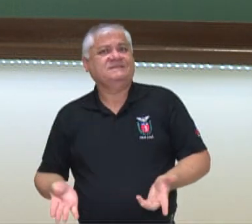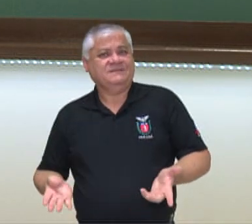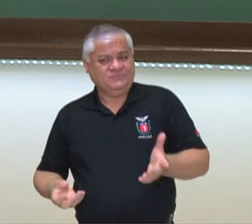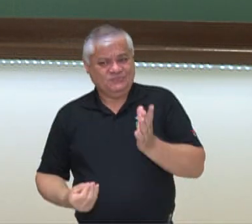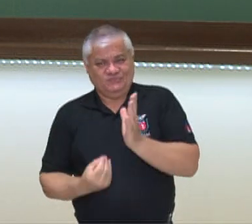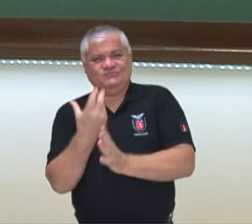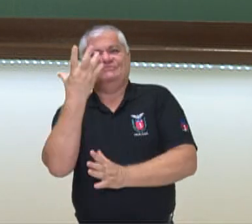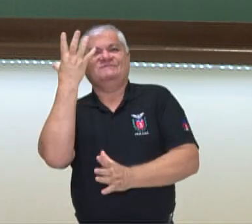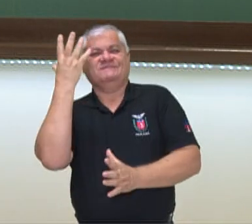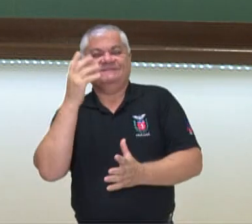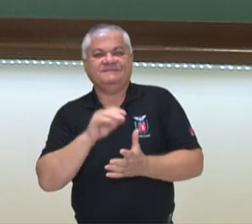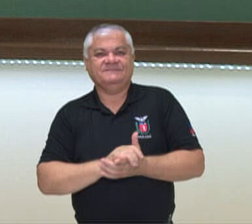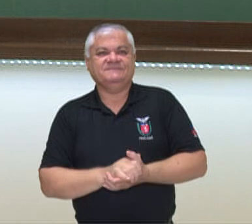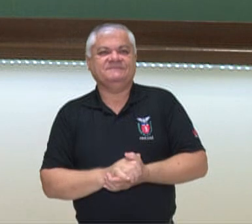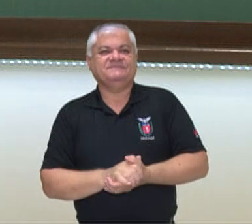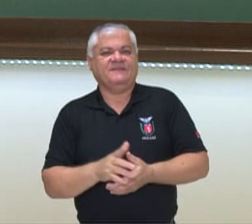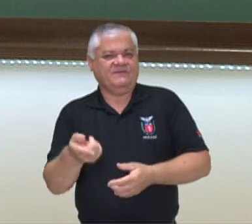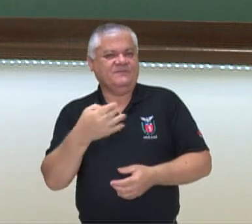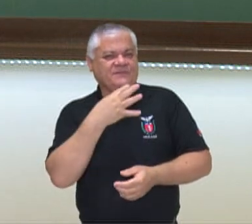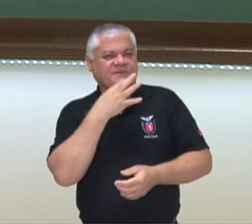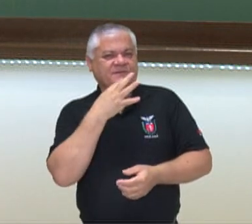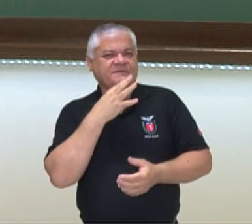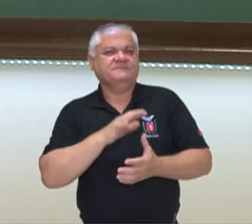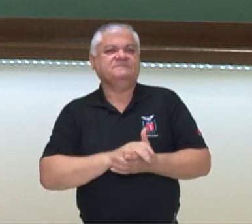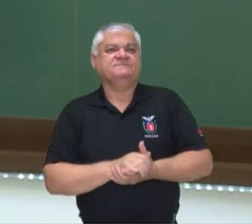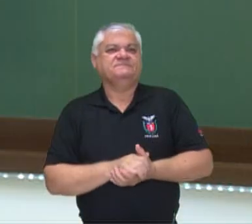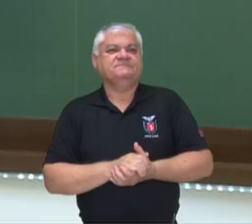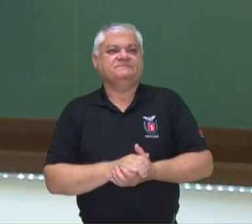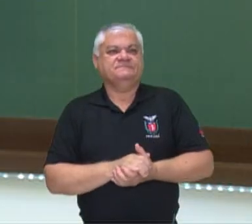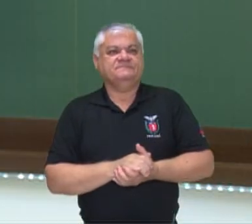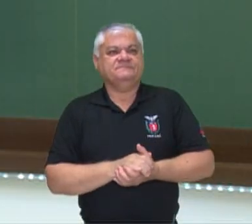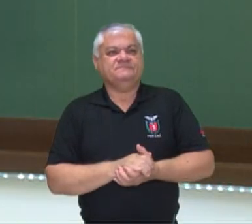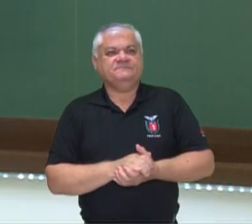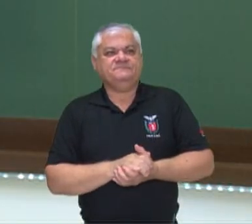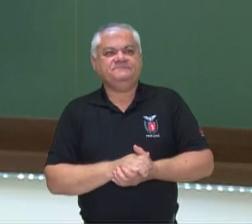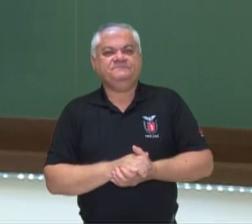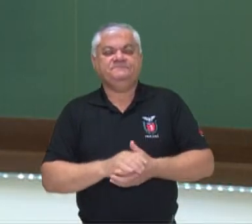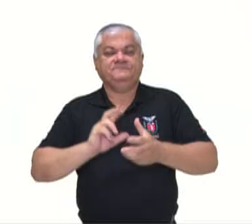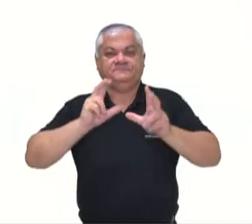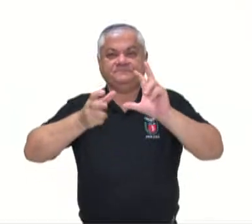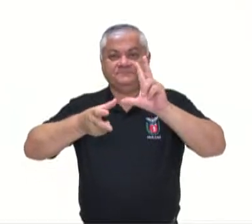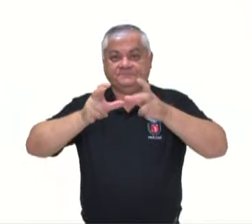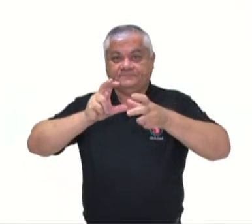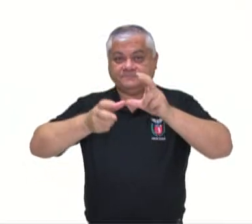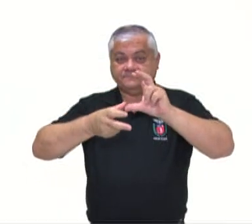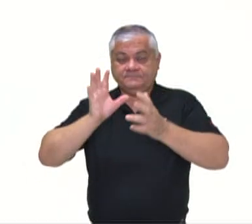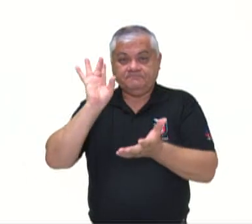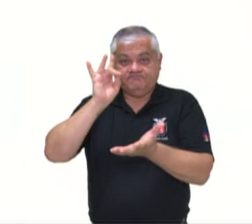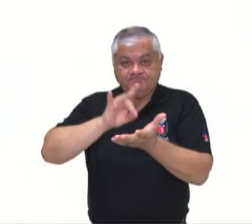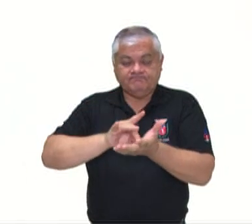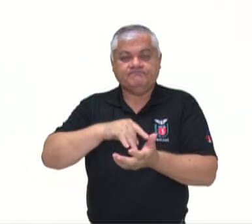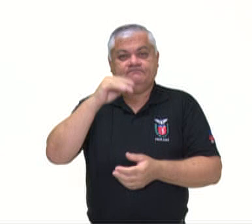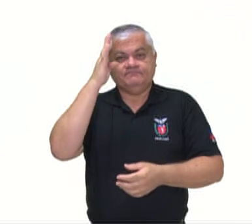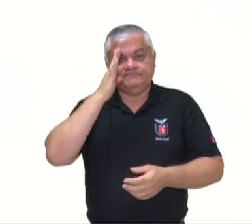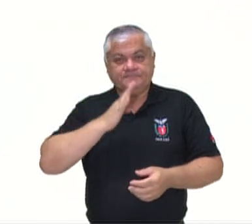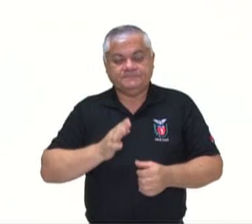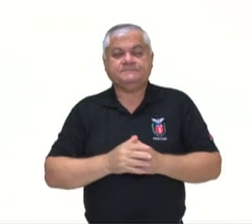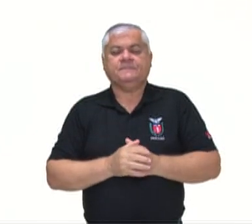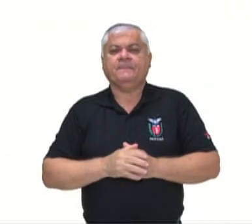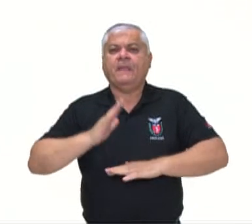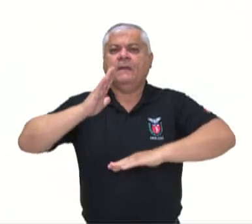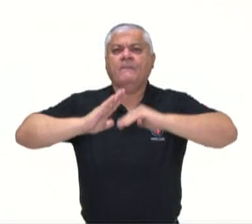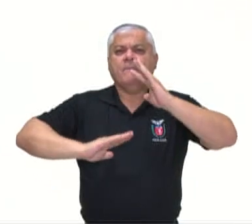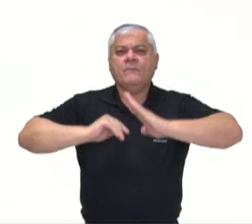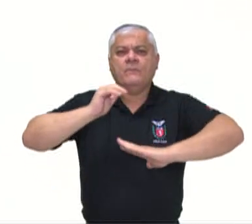brasileiríssima, certo? Vamos conhecer um pouquinho mais sobre ela? A capoeira é uma luta genuinamente brasileira. Sua